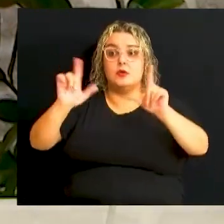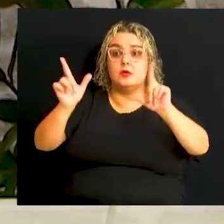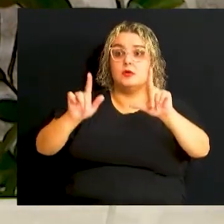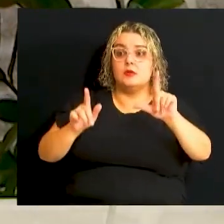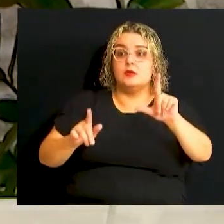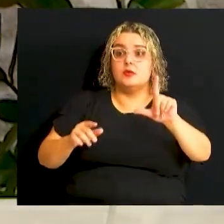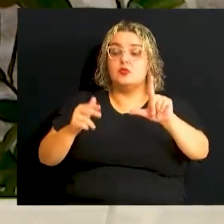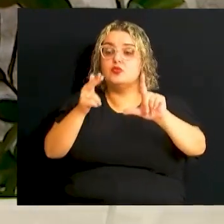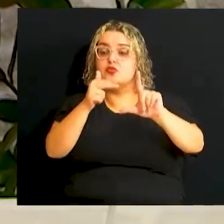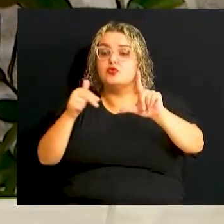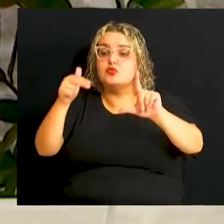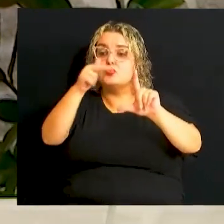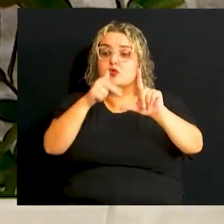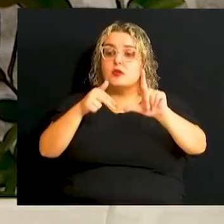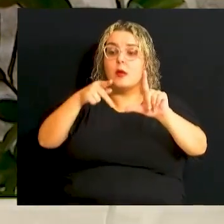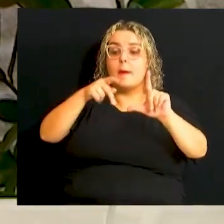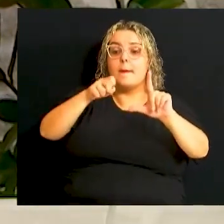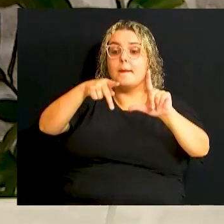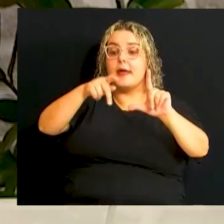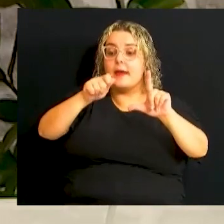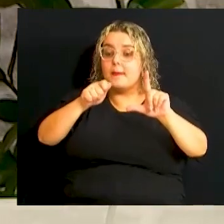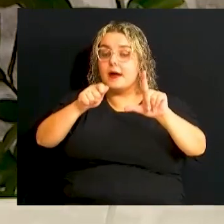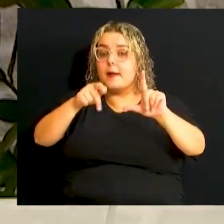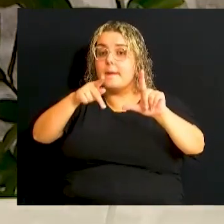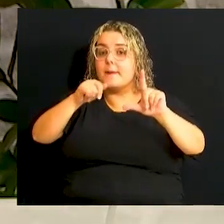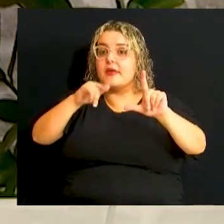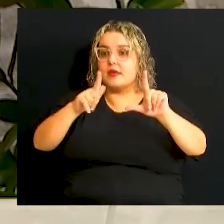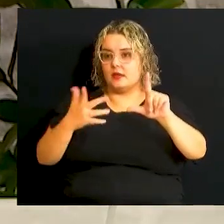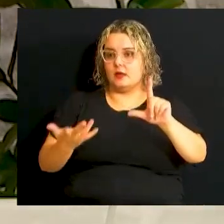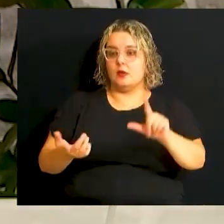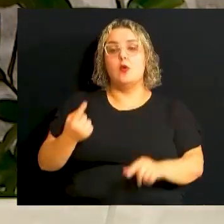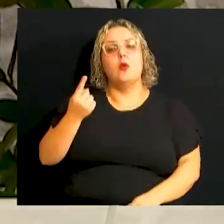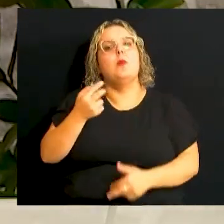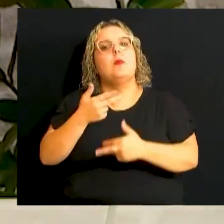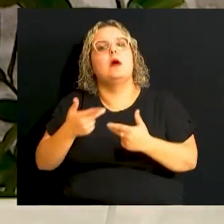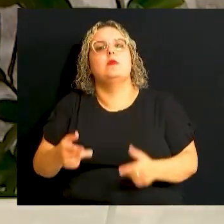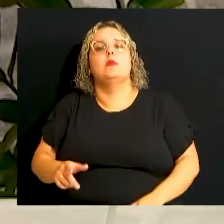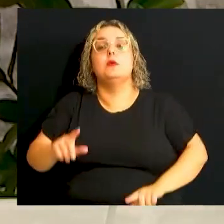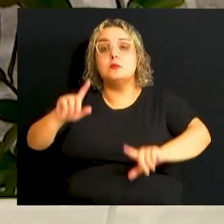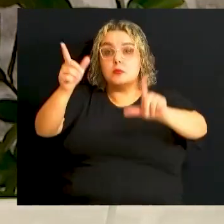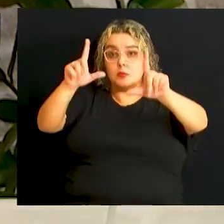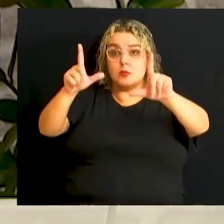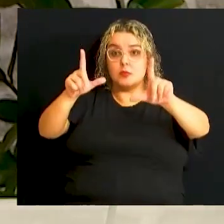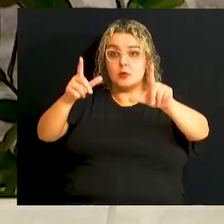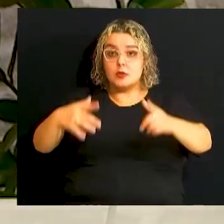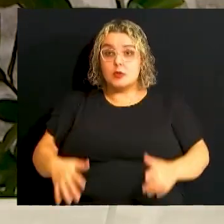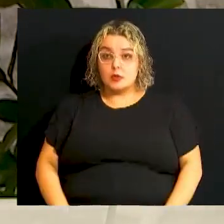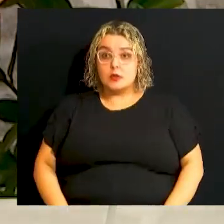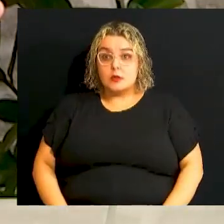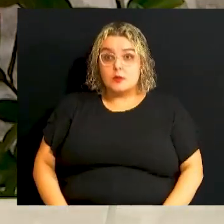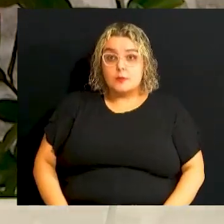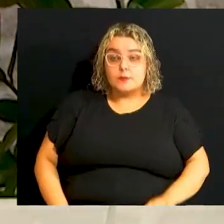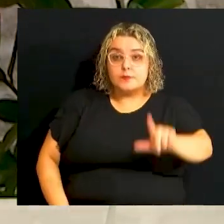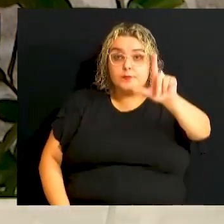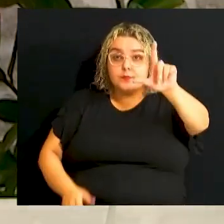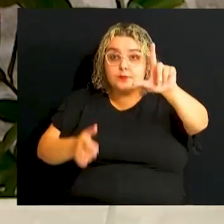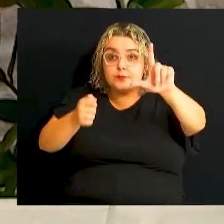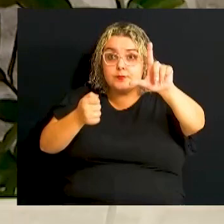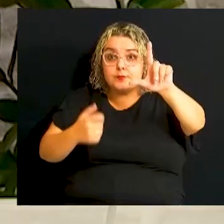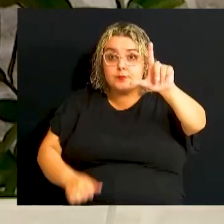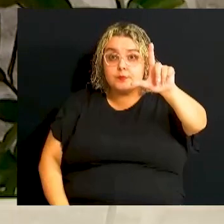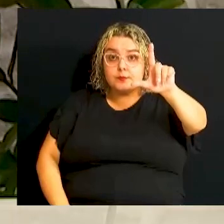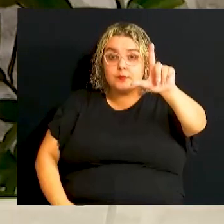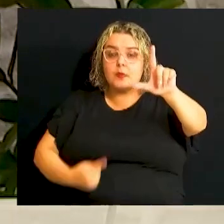desenho da Peppa Pig, uma coisa é ele estar assistindo à televisão, ao desenho,